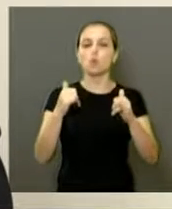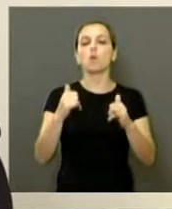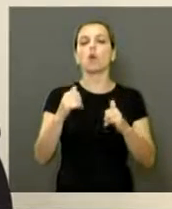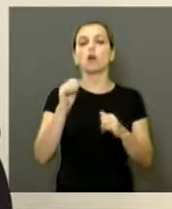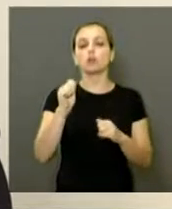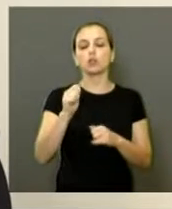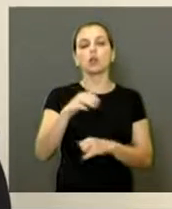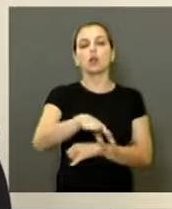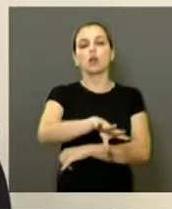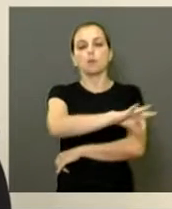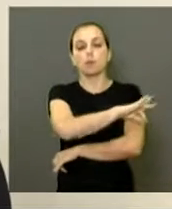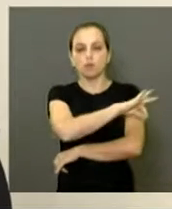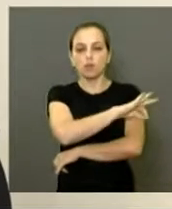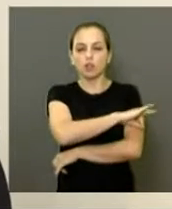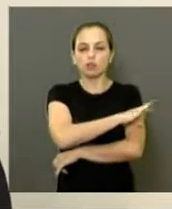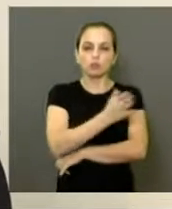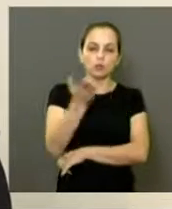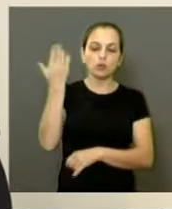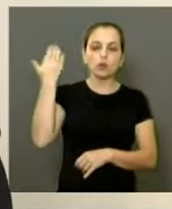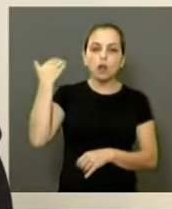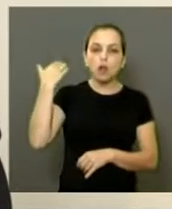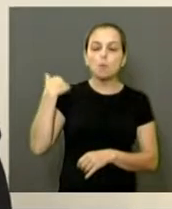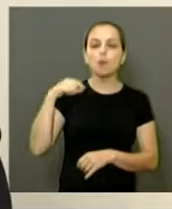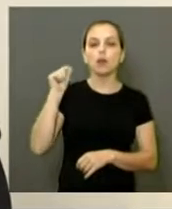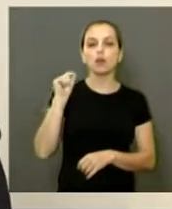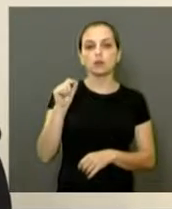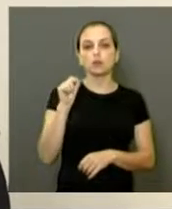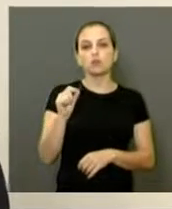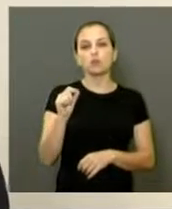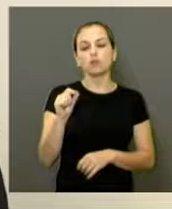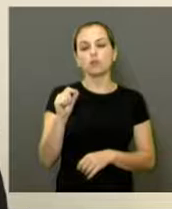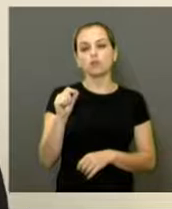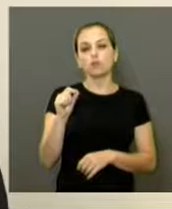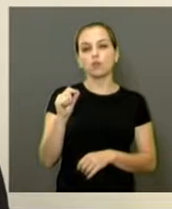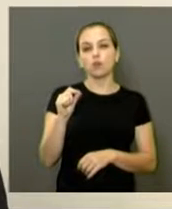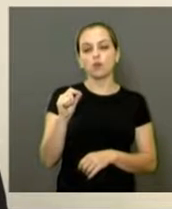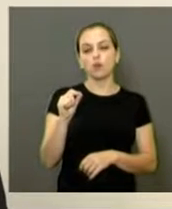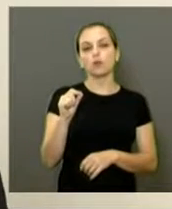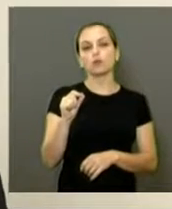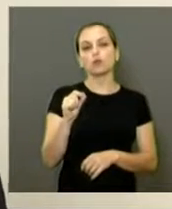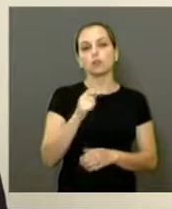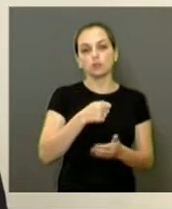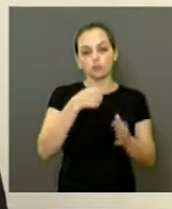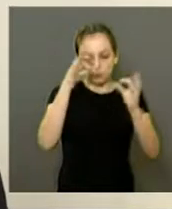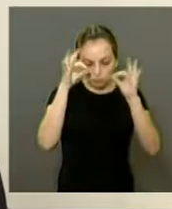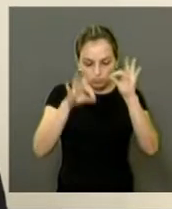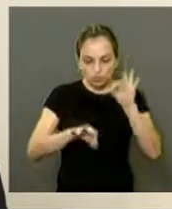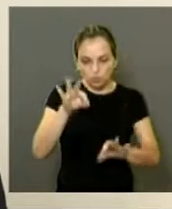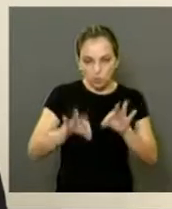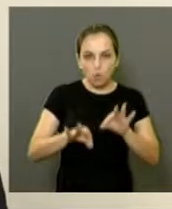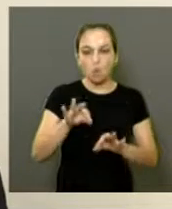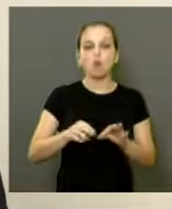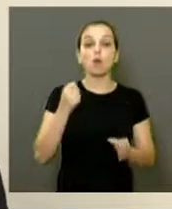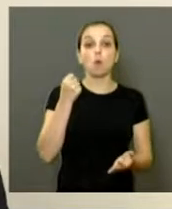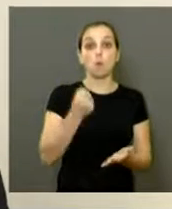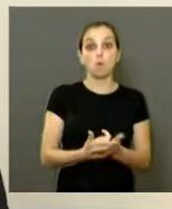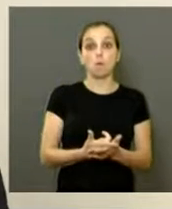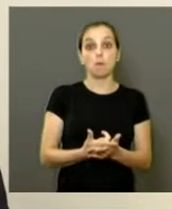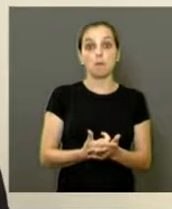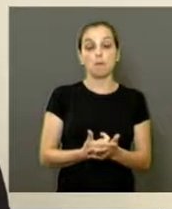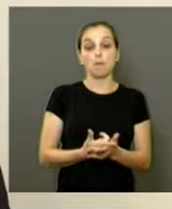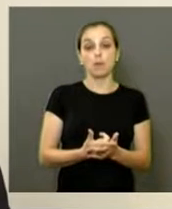nos últimos anos foi obrigada por ação judicial a comprar algumas próteses